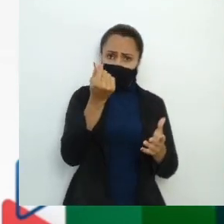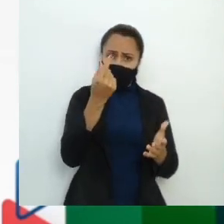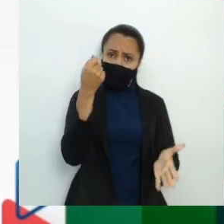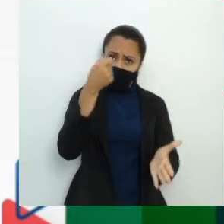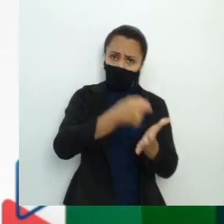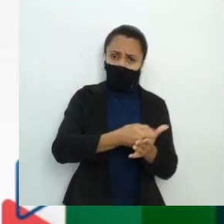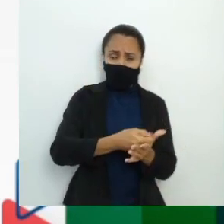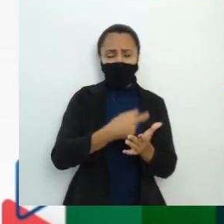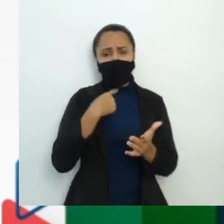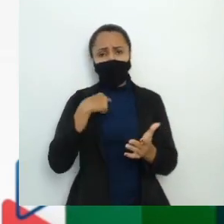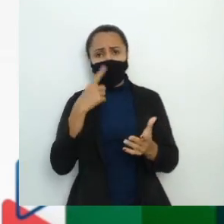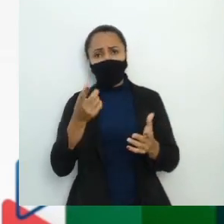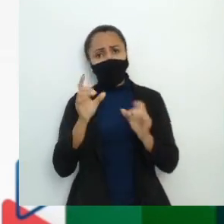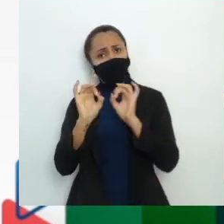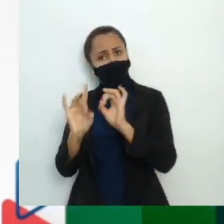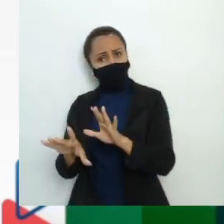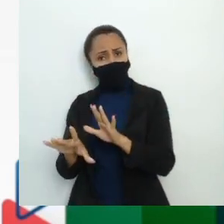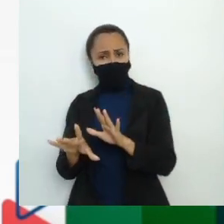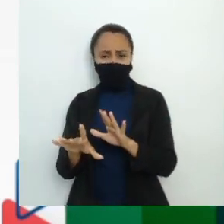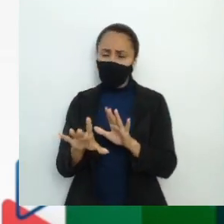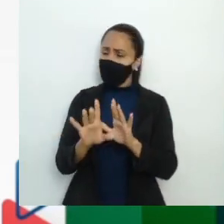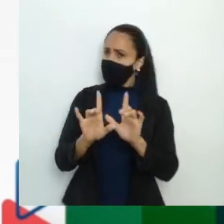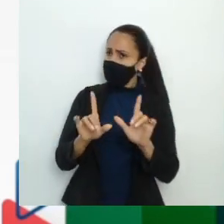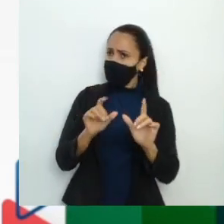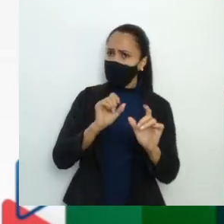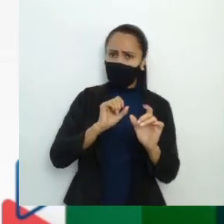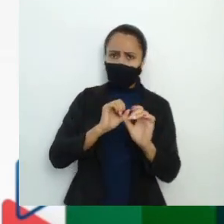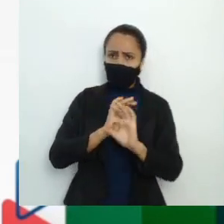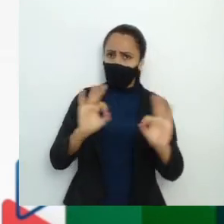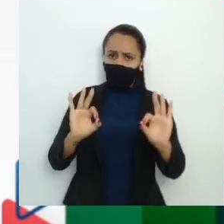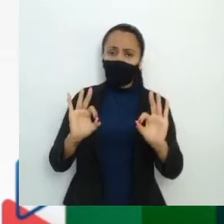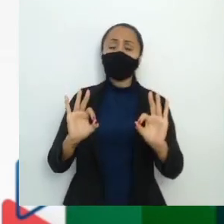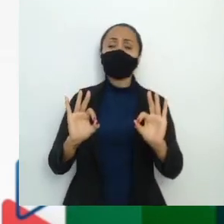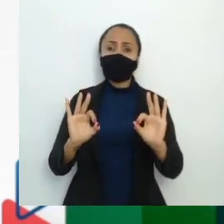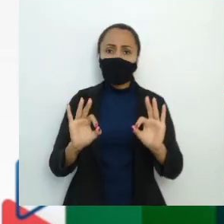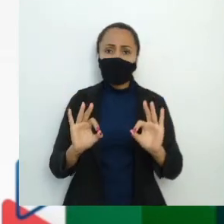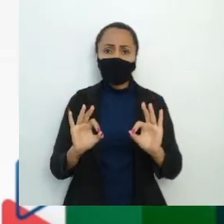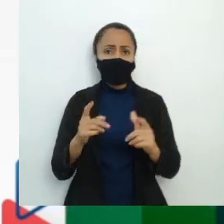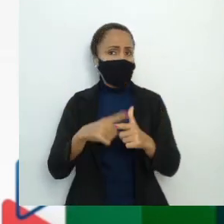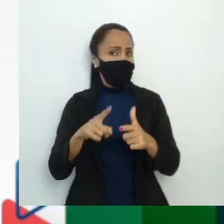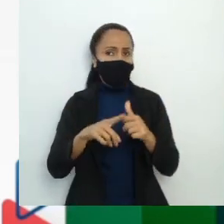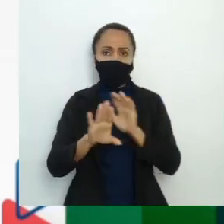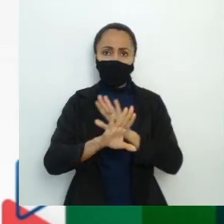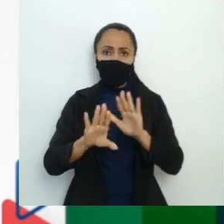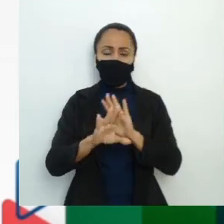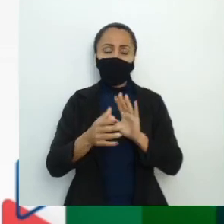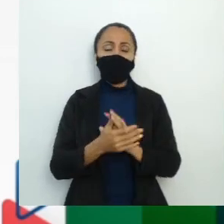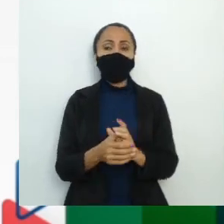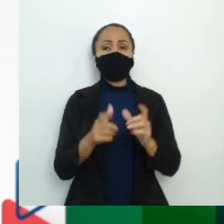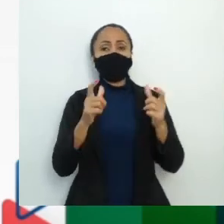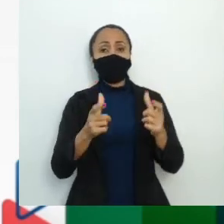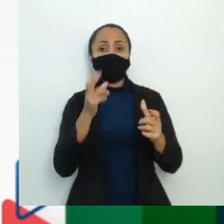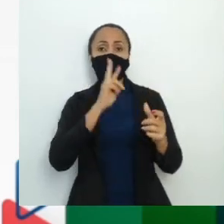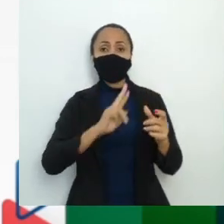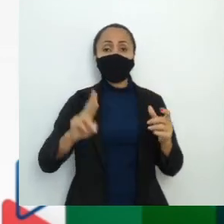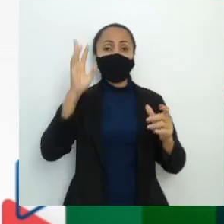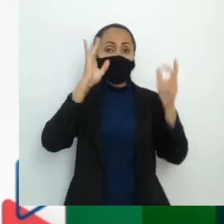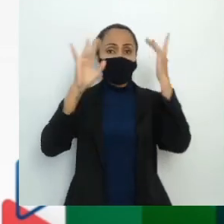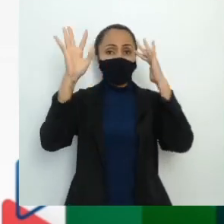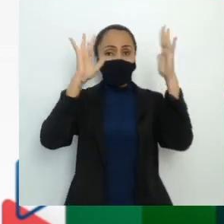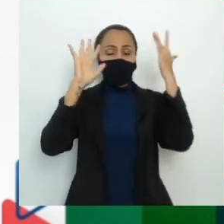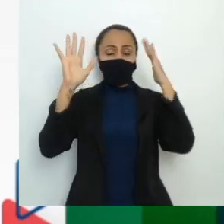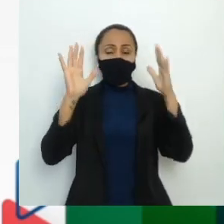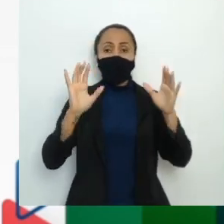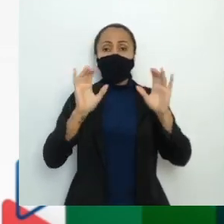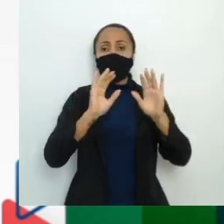vender, sucesso! A gente pode fazer essa negociação sem o menor problema. A tolerância religiosa e filosófica, porque independentemente da